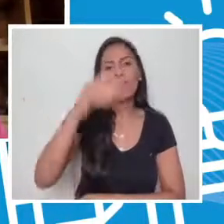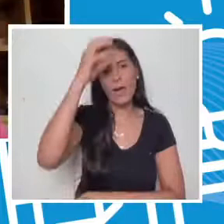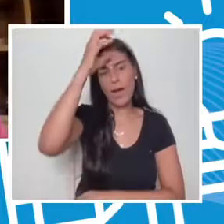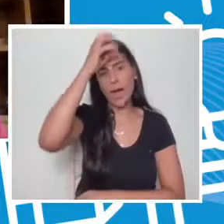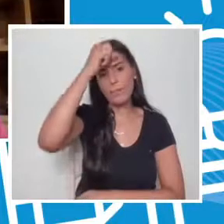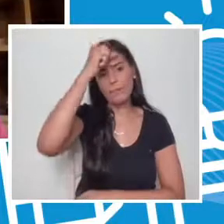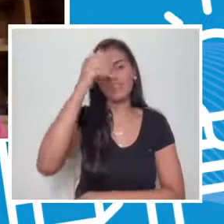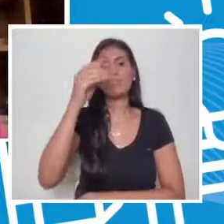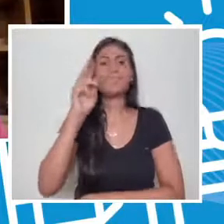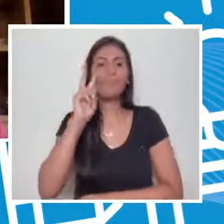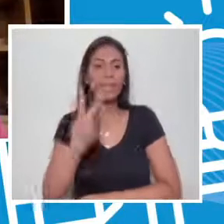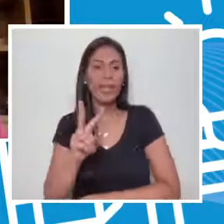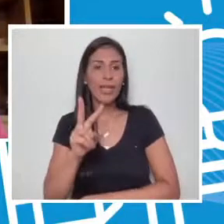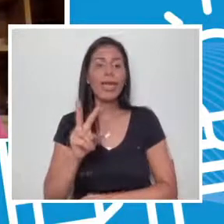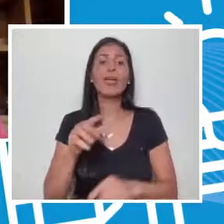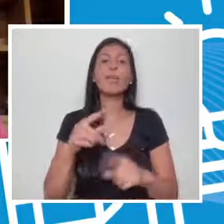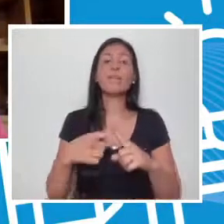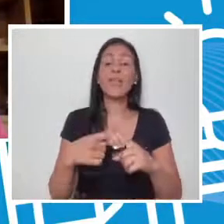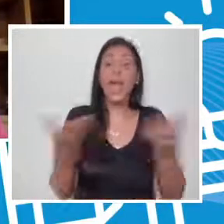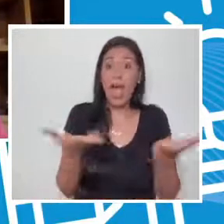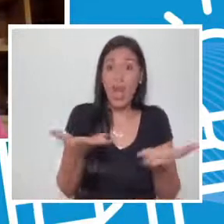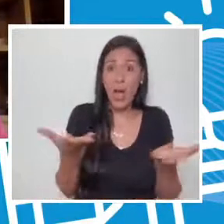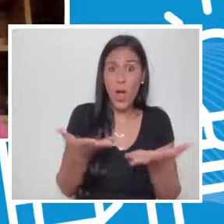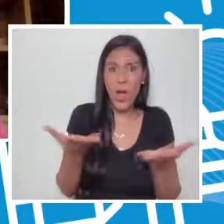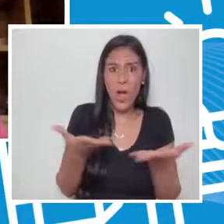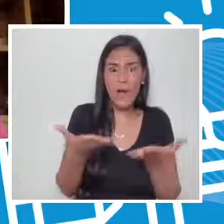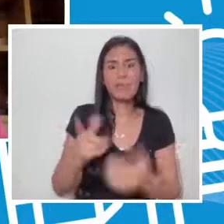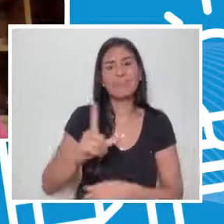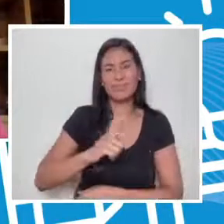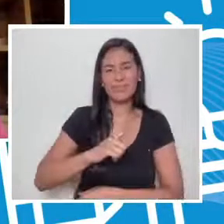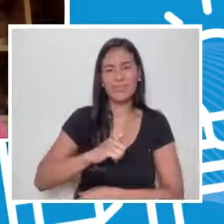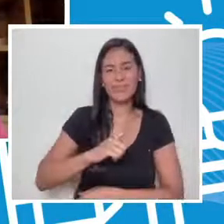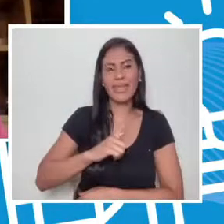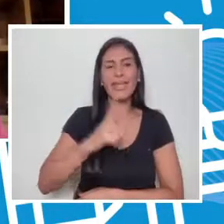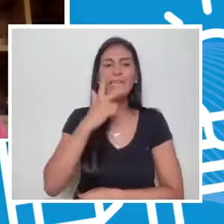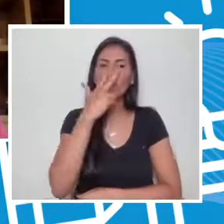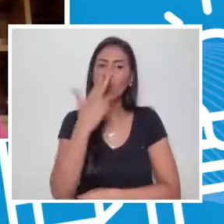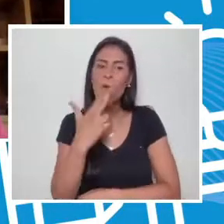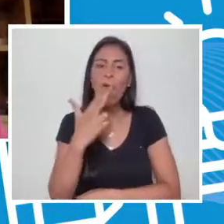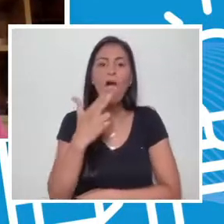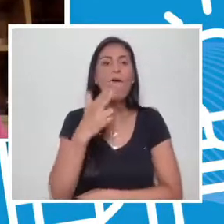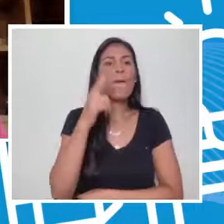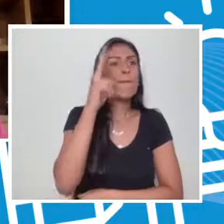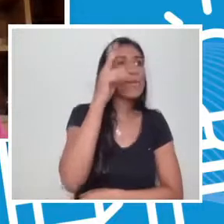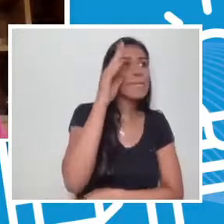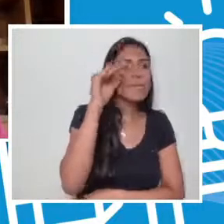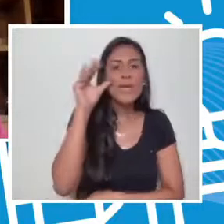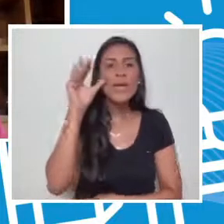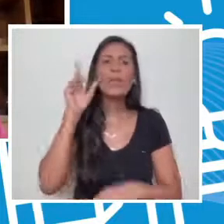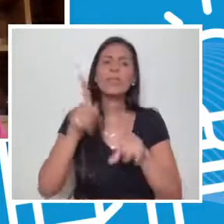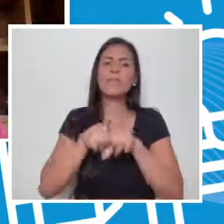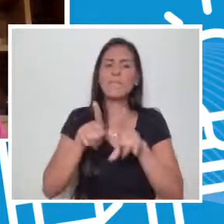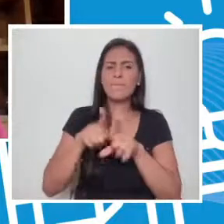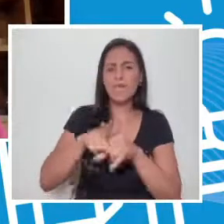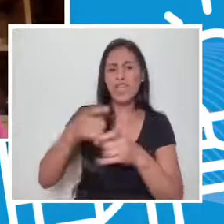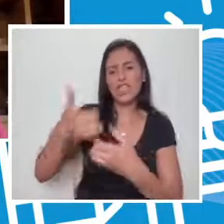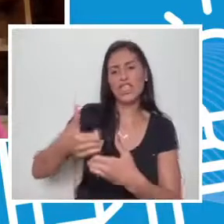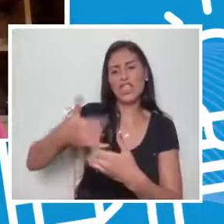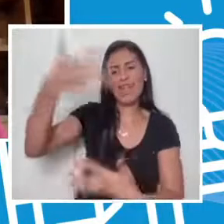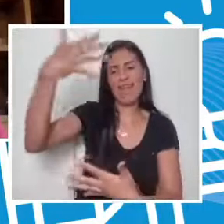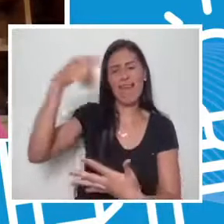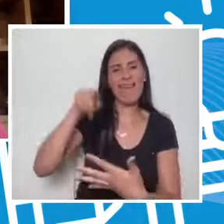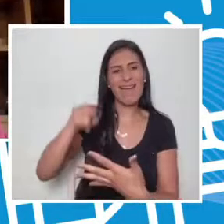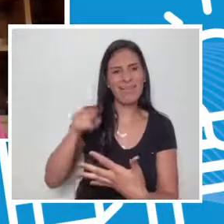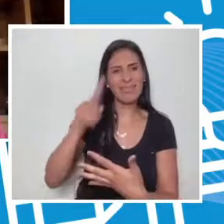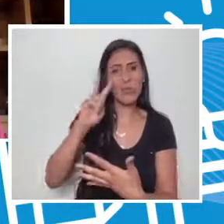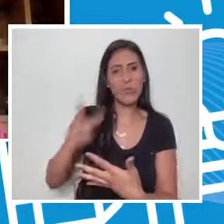certo, depois dessa escuta e depois dos muitos escritos aí no chat, vocês possam